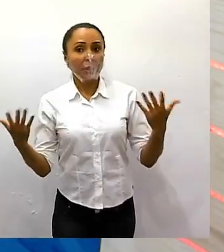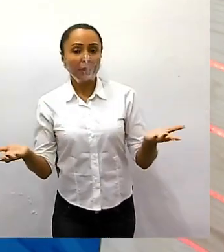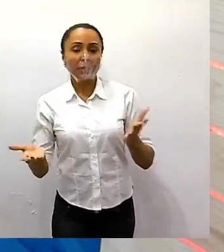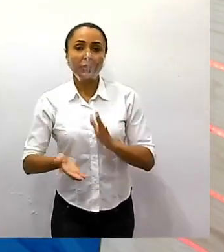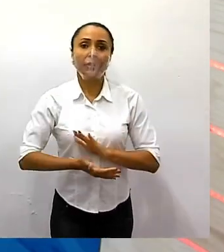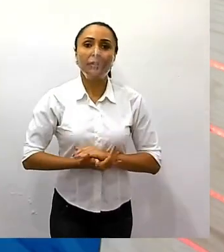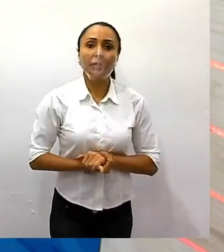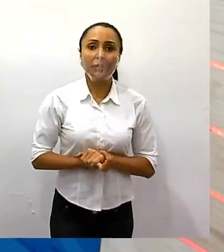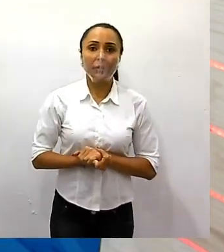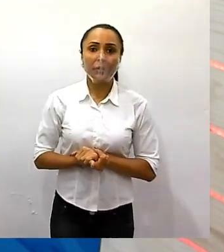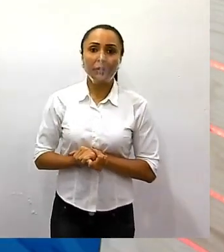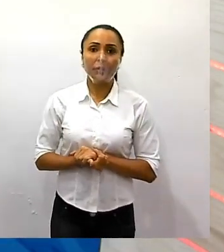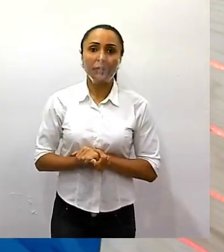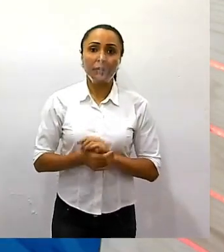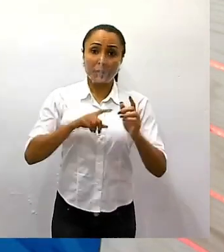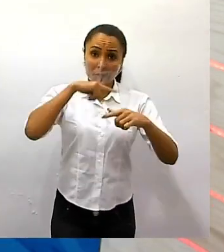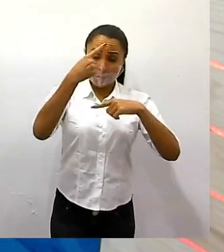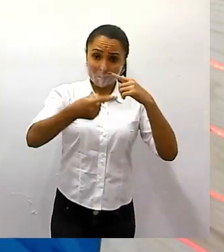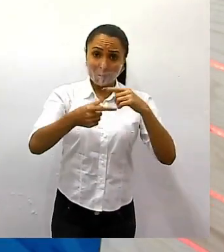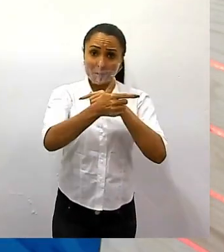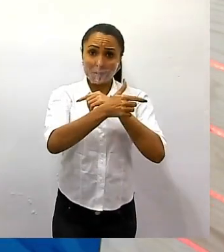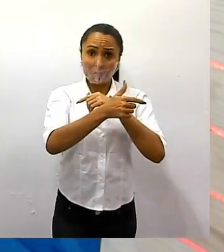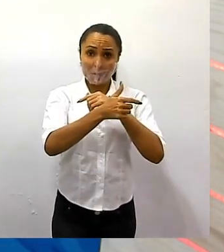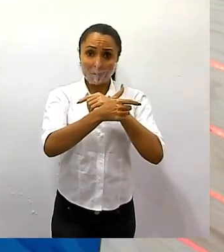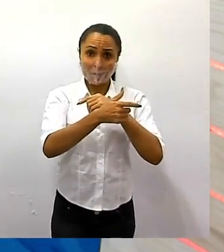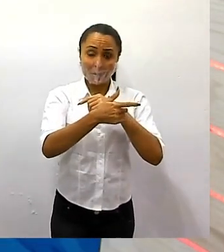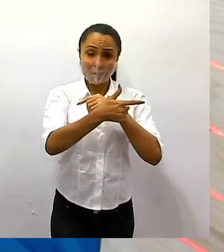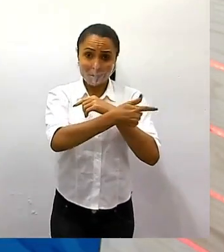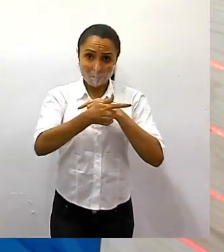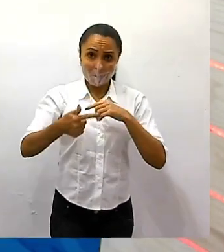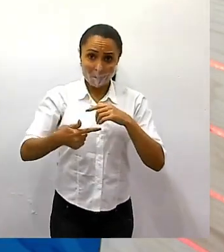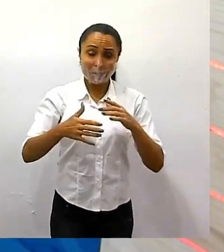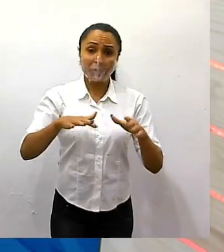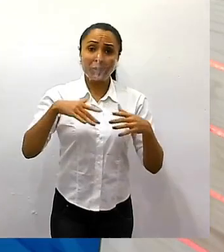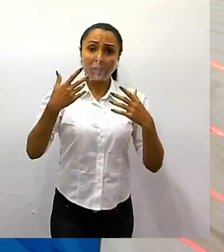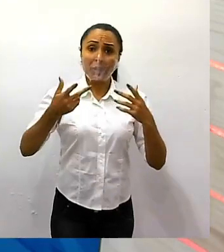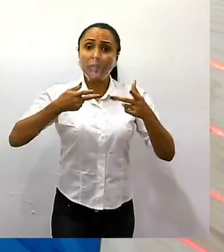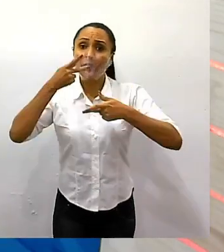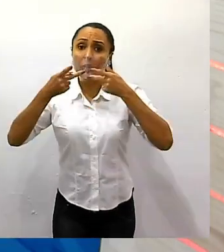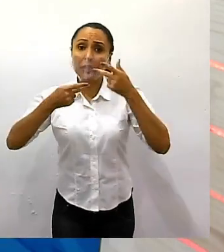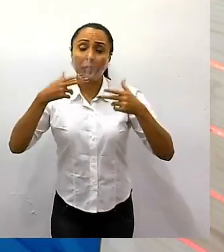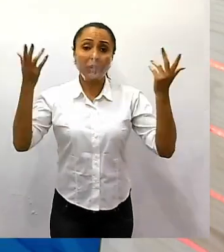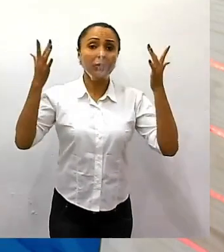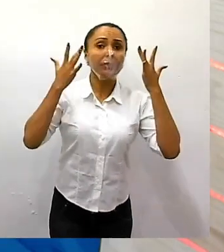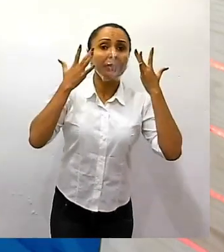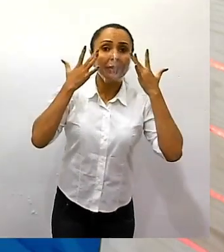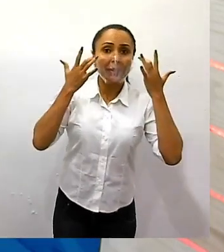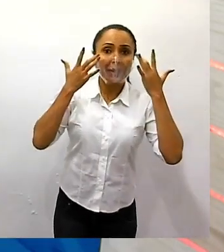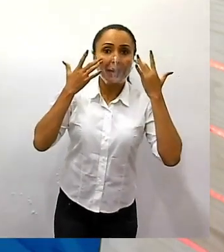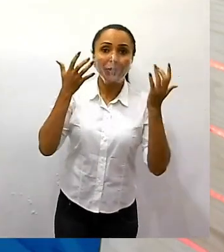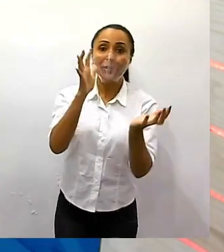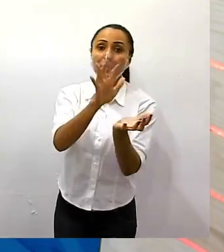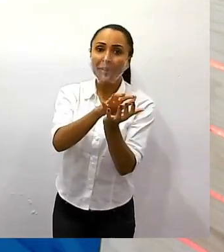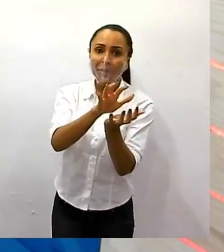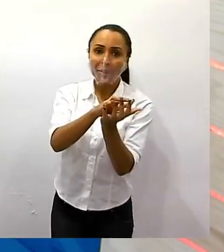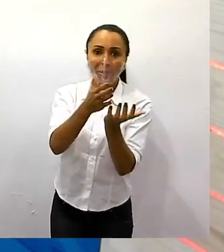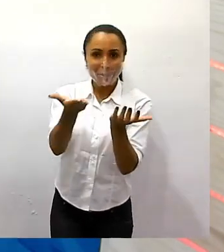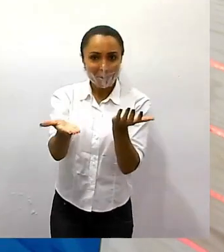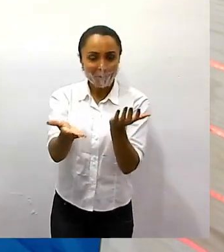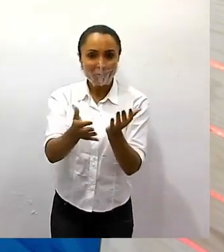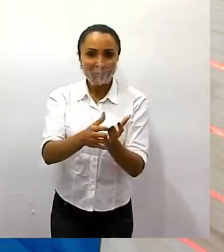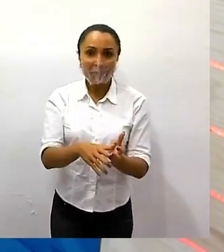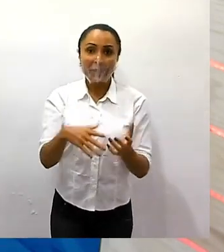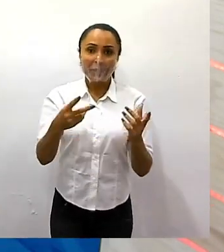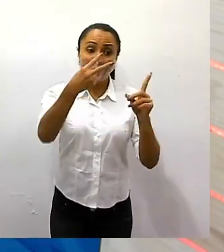só, para a semana que vem, a gente vai falar um pouco sobre o teatro pernambucano, que vem